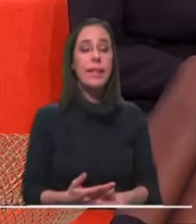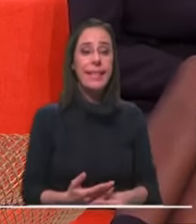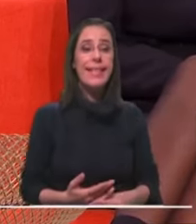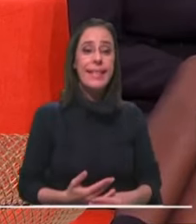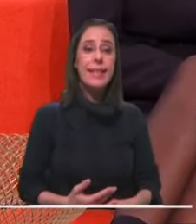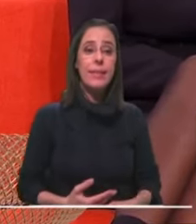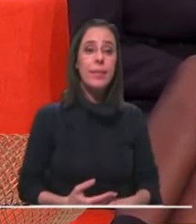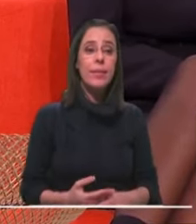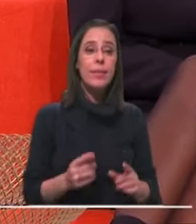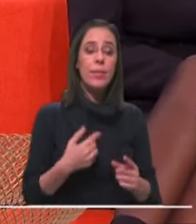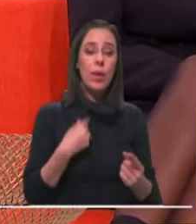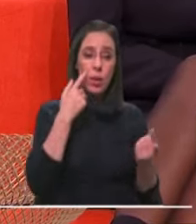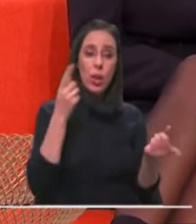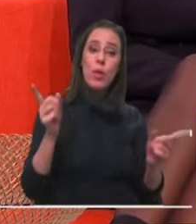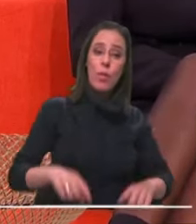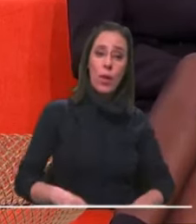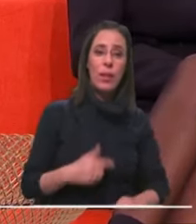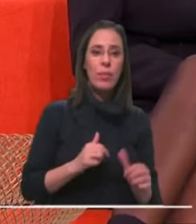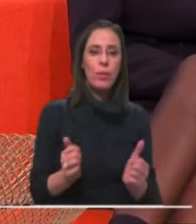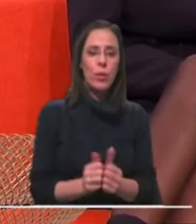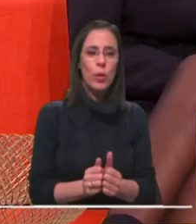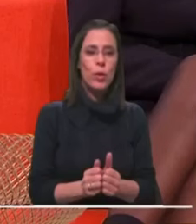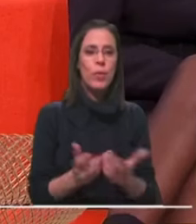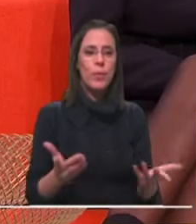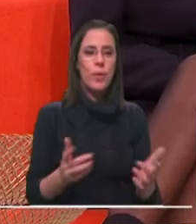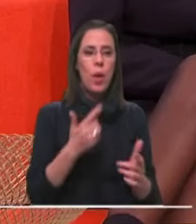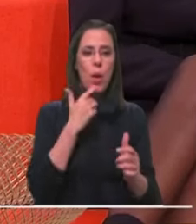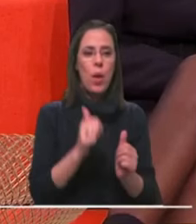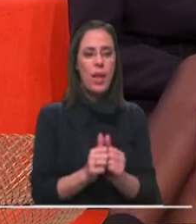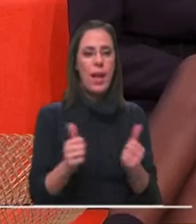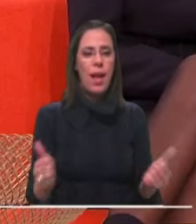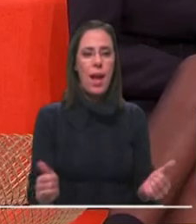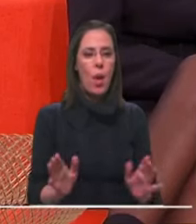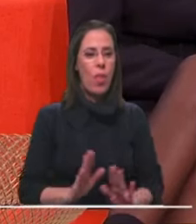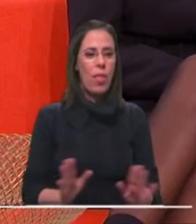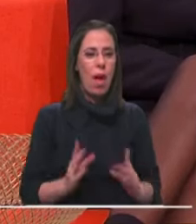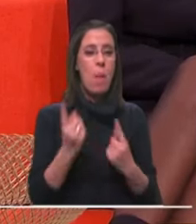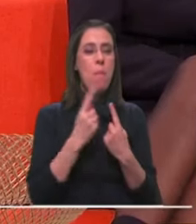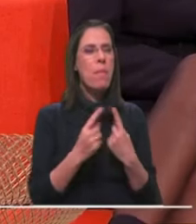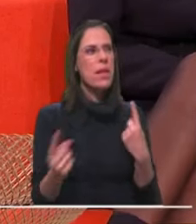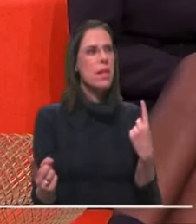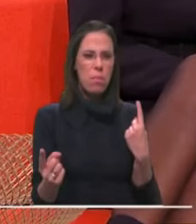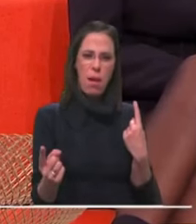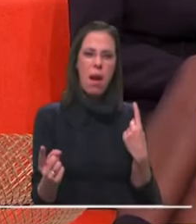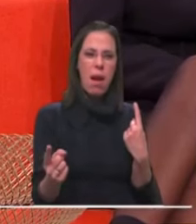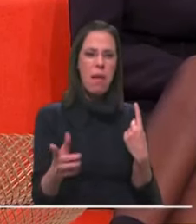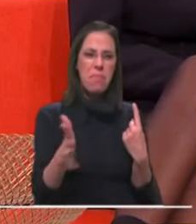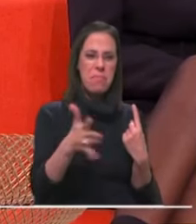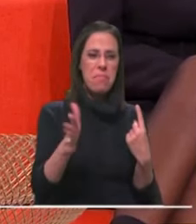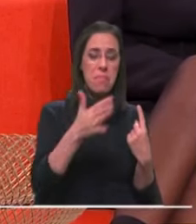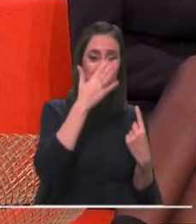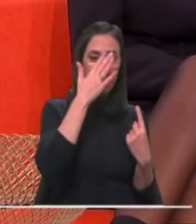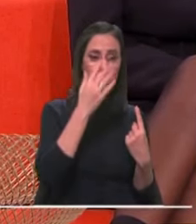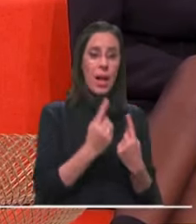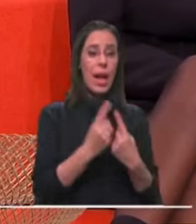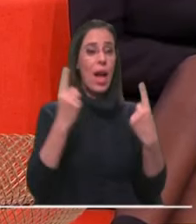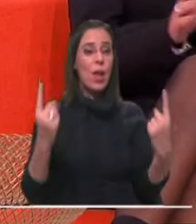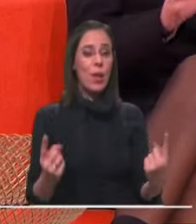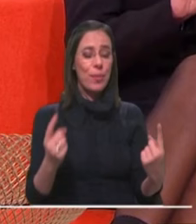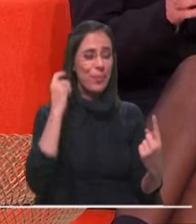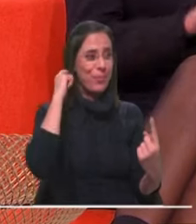sim desde que voltamos praticamente já não dava para ficar separados tivemos qu uma semana para aí por aí se tanto cada